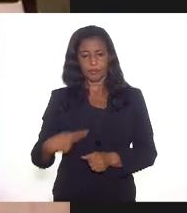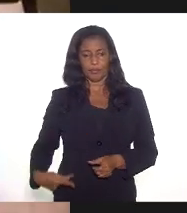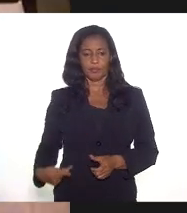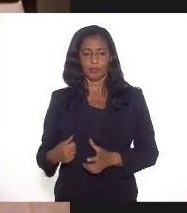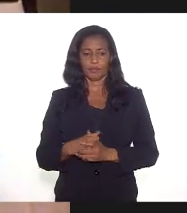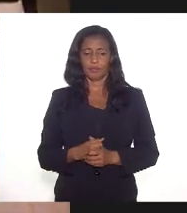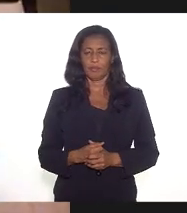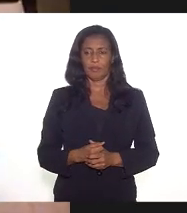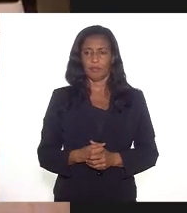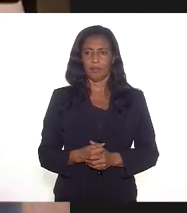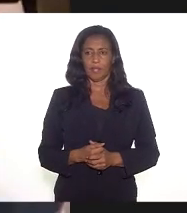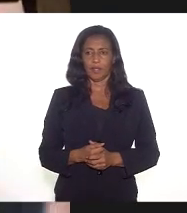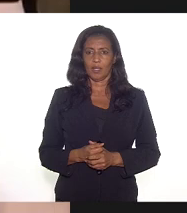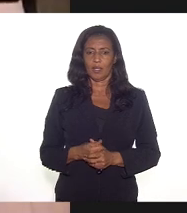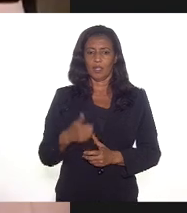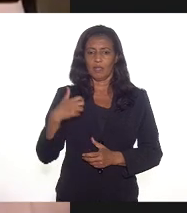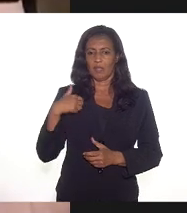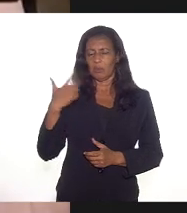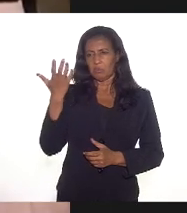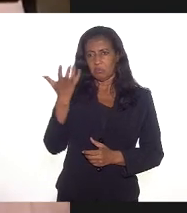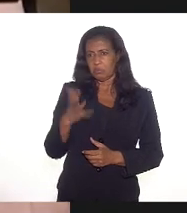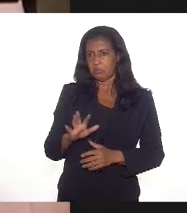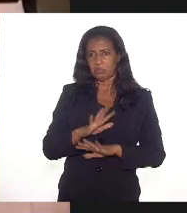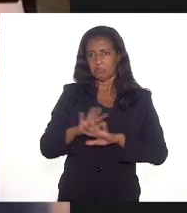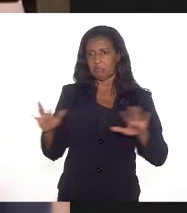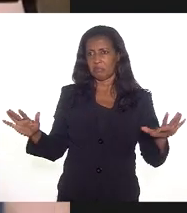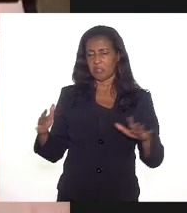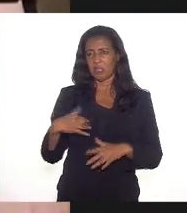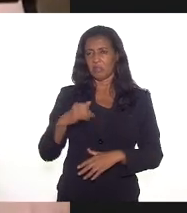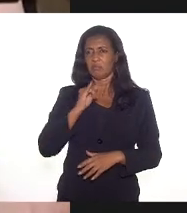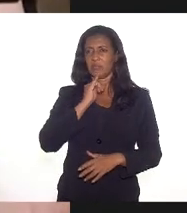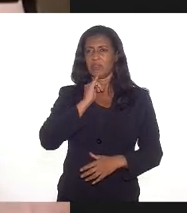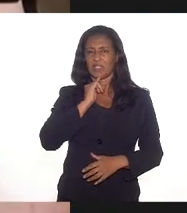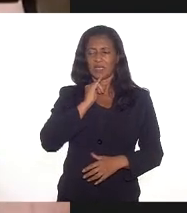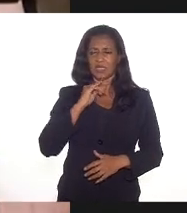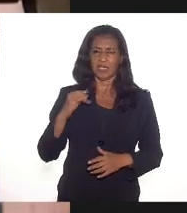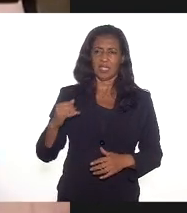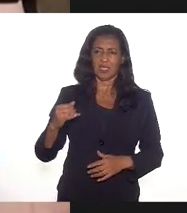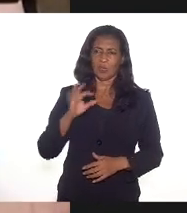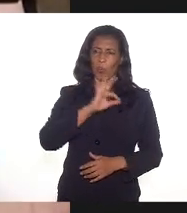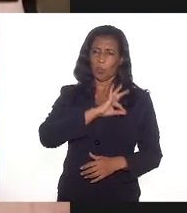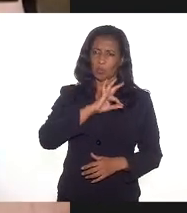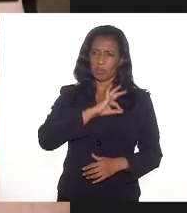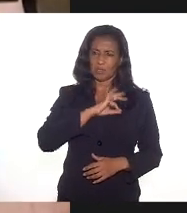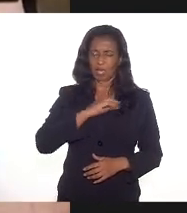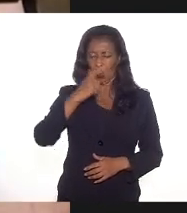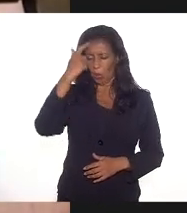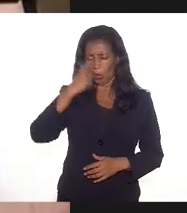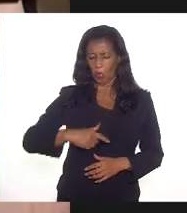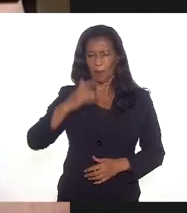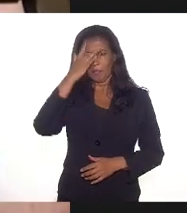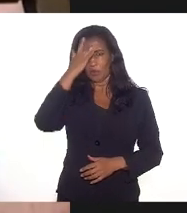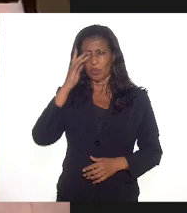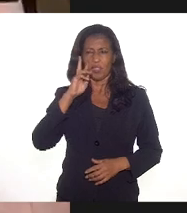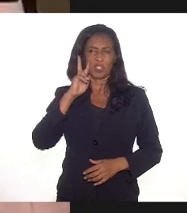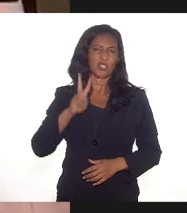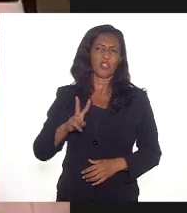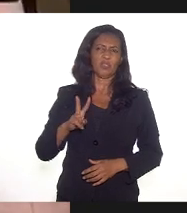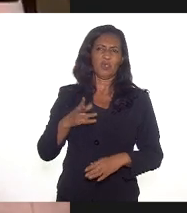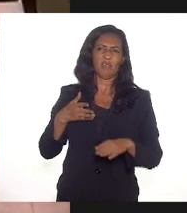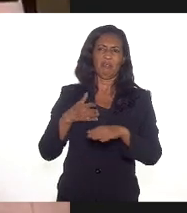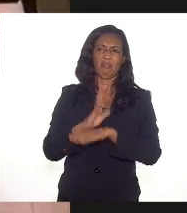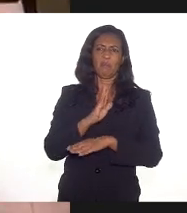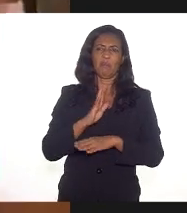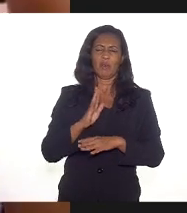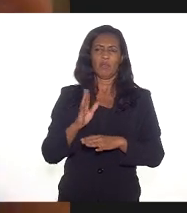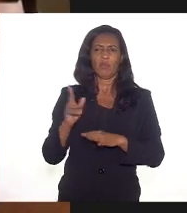É inadmissível, eu me entristece muito como cidadão e também como policial a gente ver que essa casa aprovou um